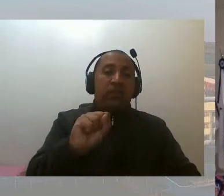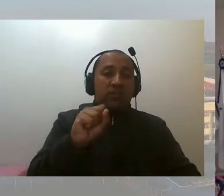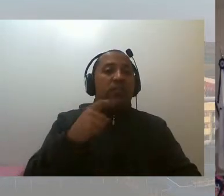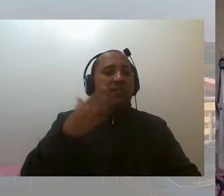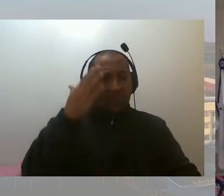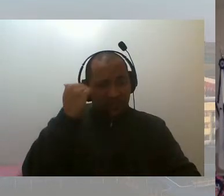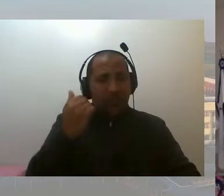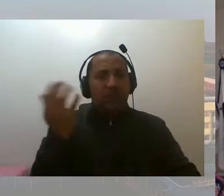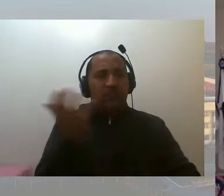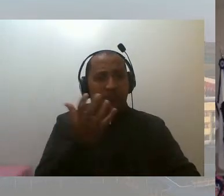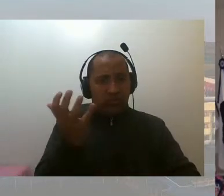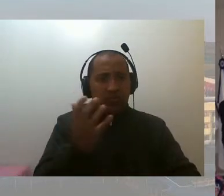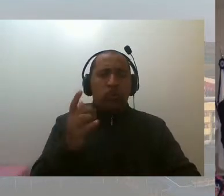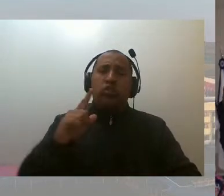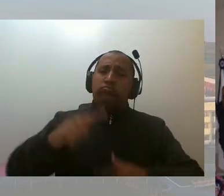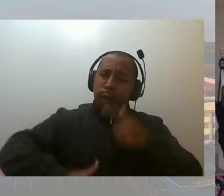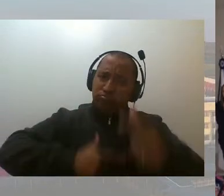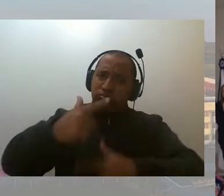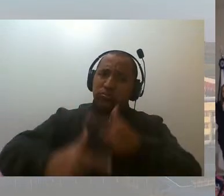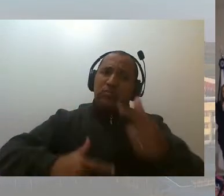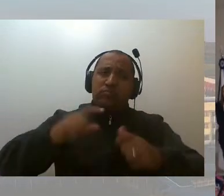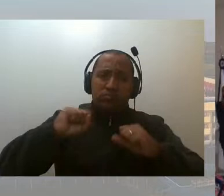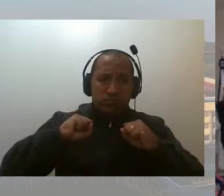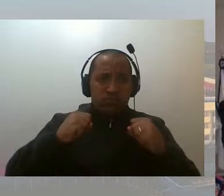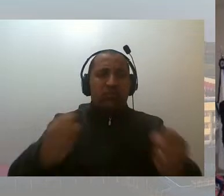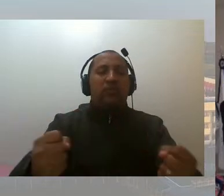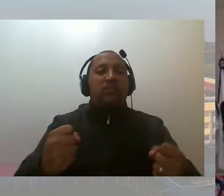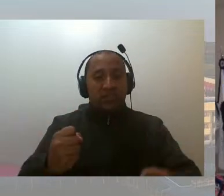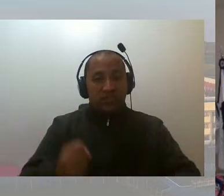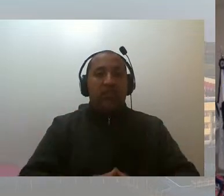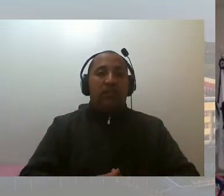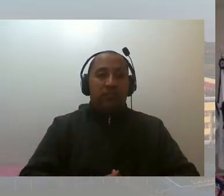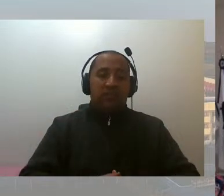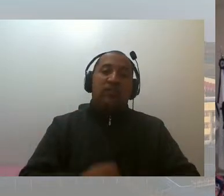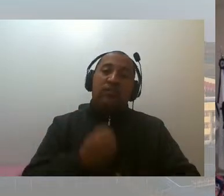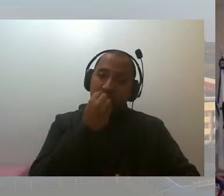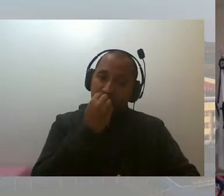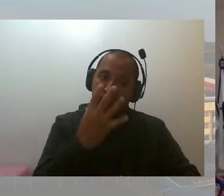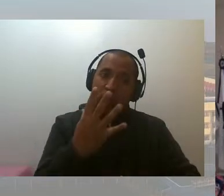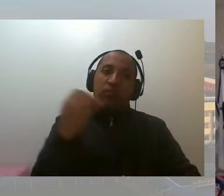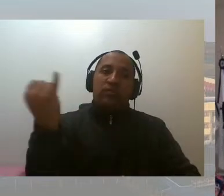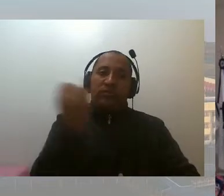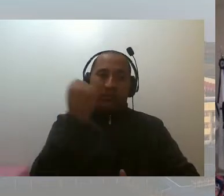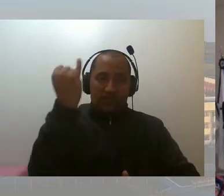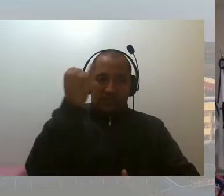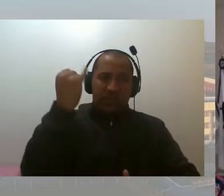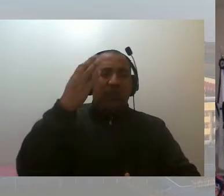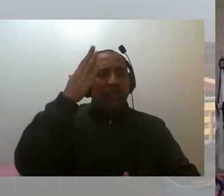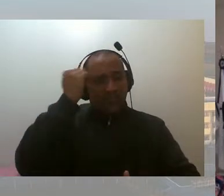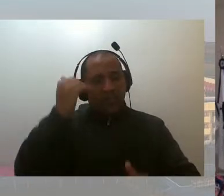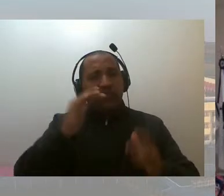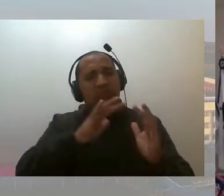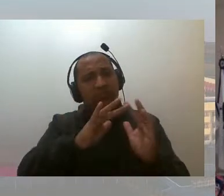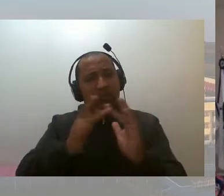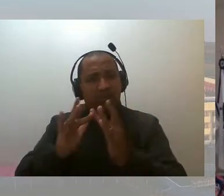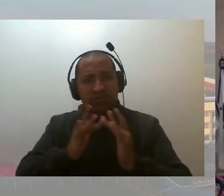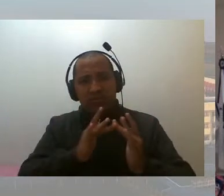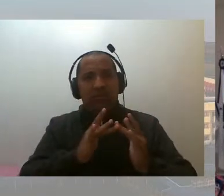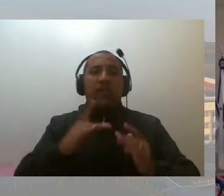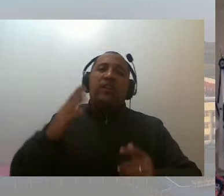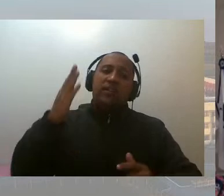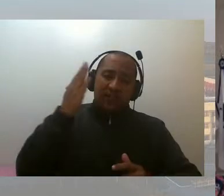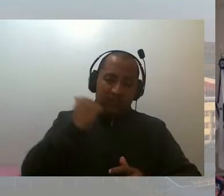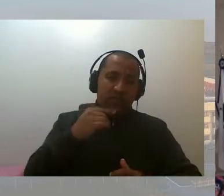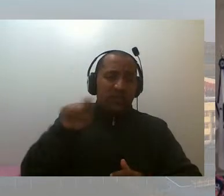Caçapava, sabe que o pessoal é muito envolvido, que isso vai ser fundamental, essa articulação, mas não só do campus